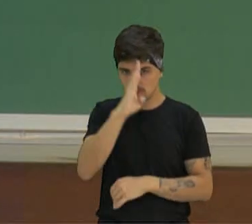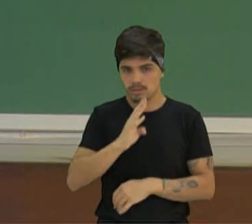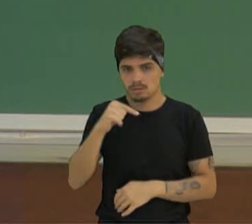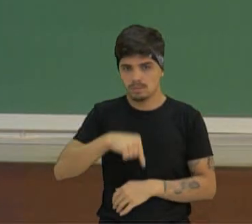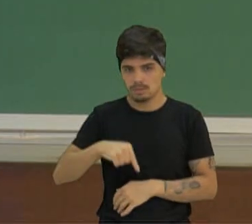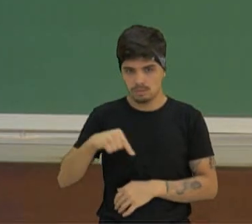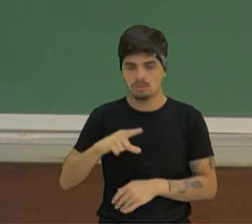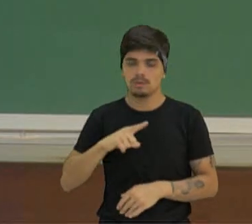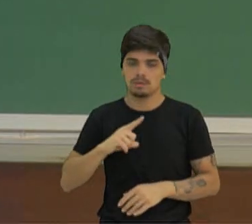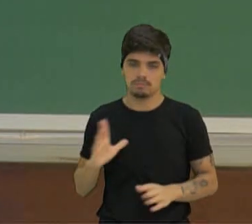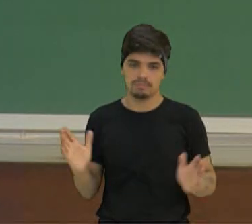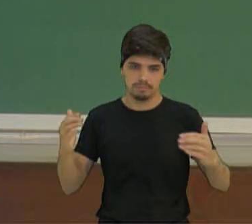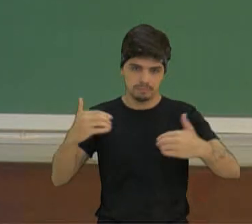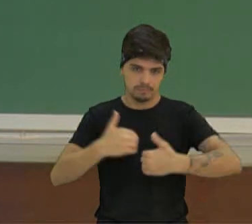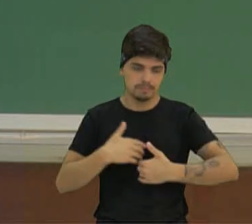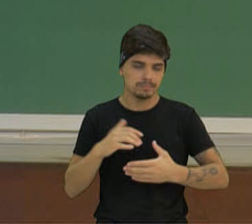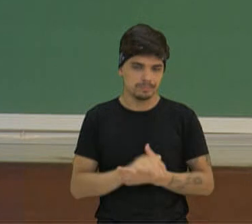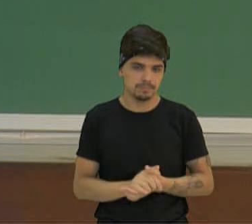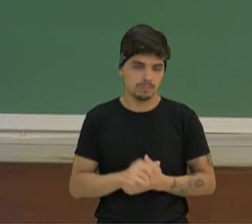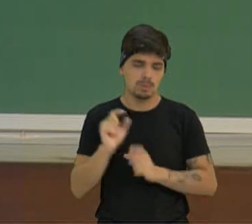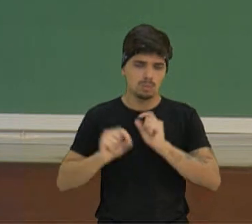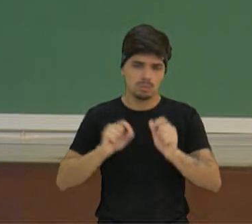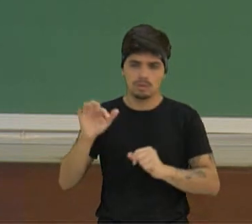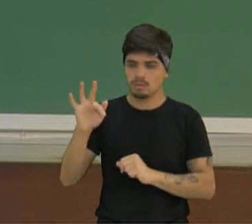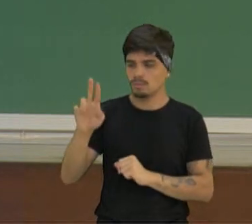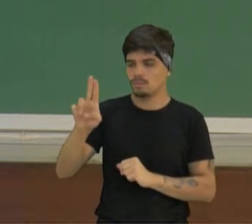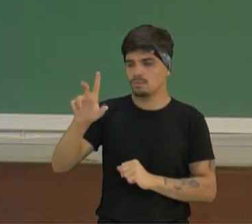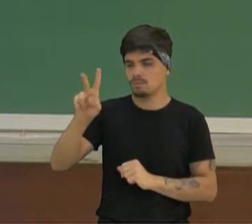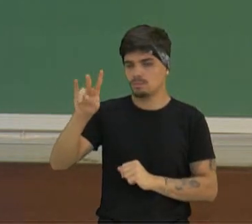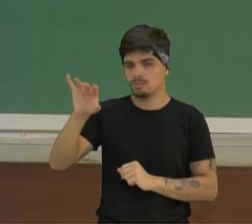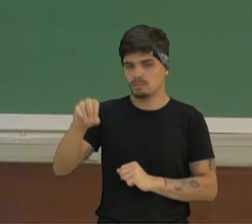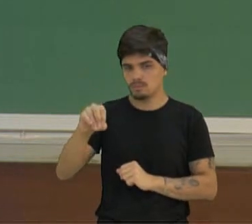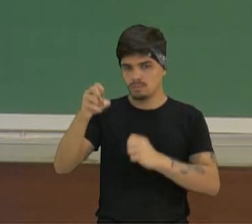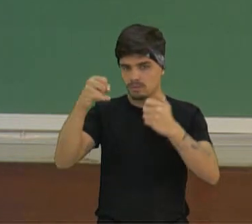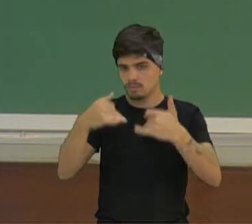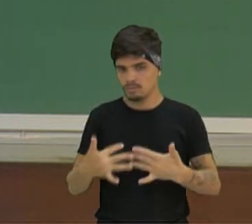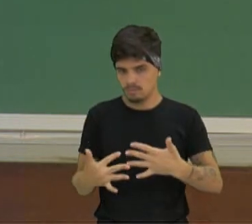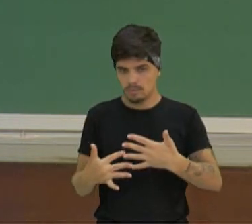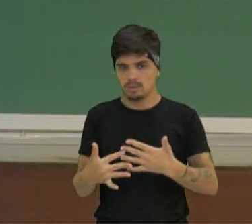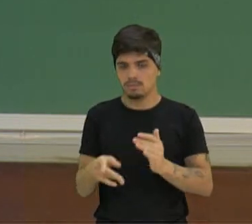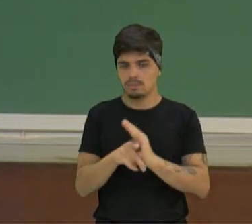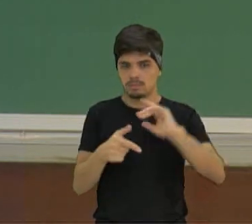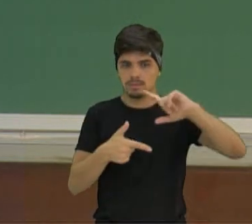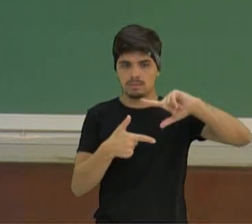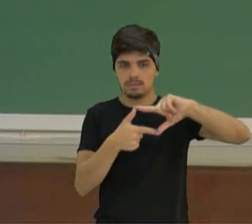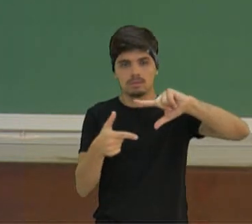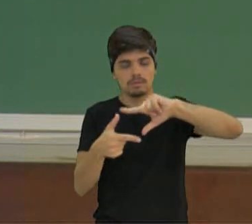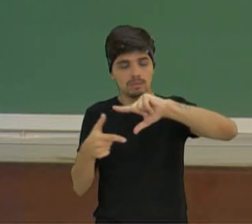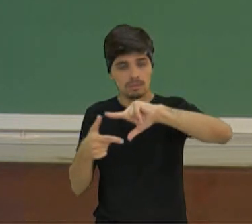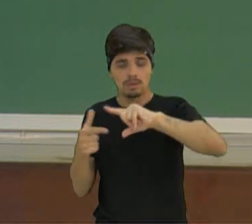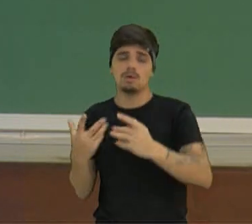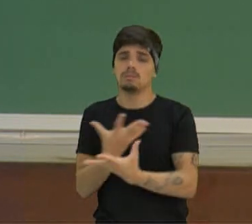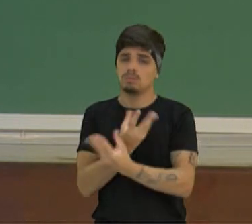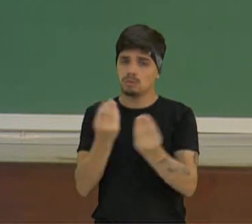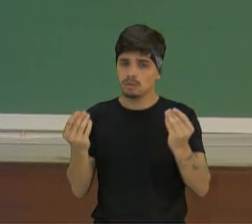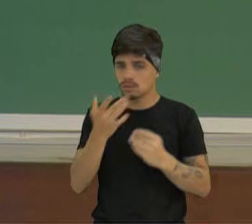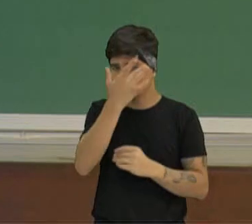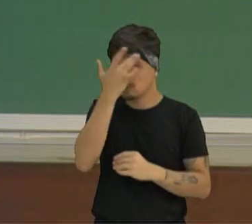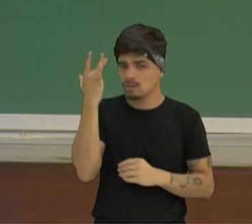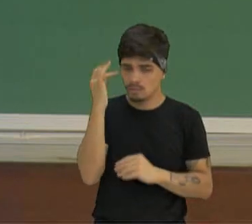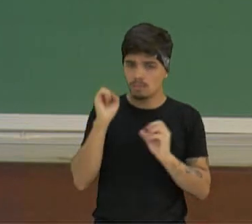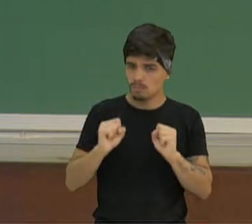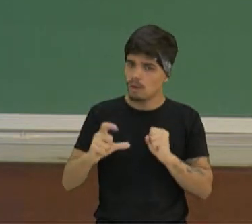do espectro autista o que o Fúlvio explica daqui a pouquinho na tirinha é que muitas pessoas podem estar dentro do espectro